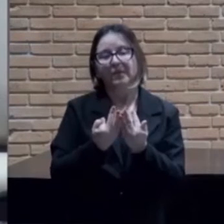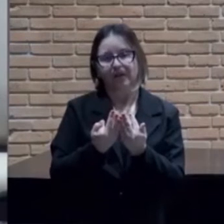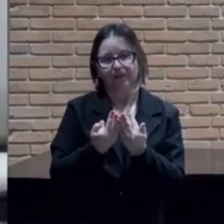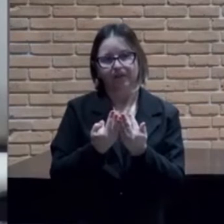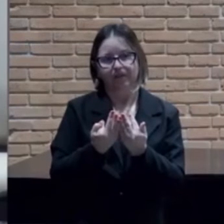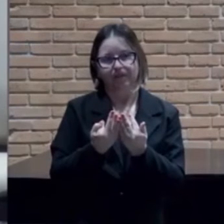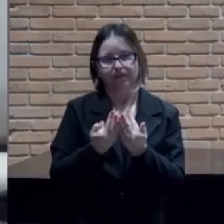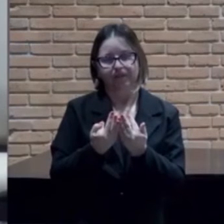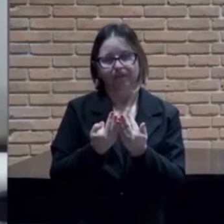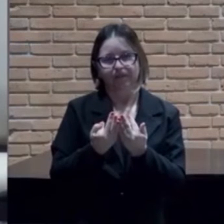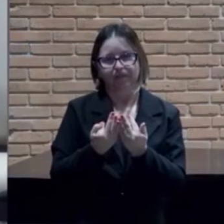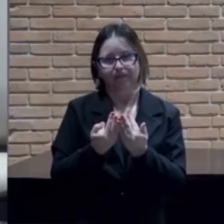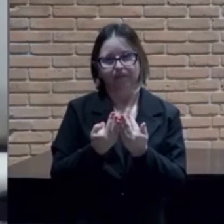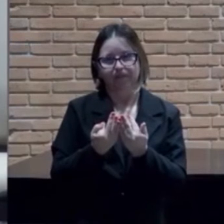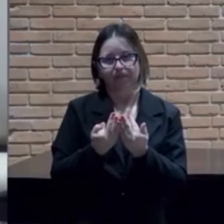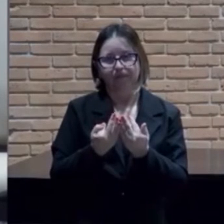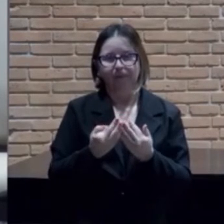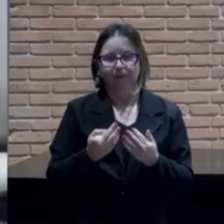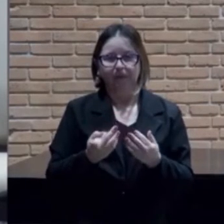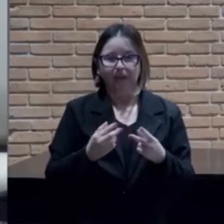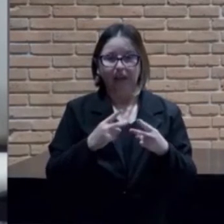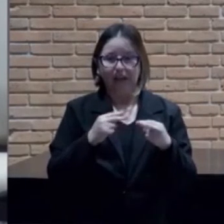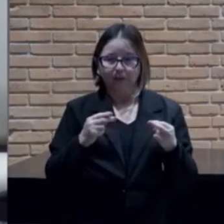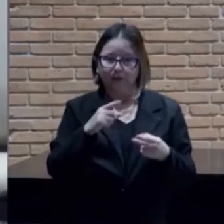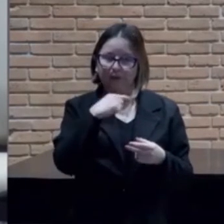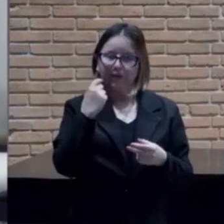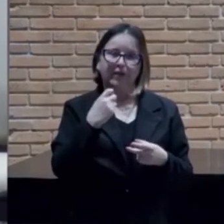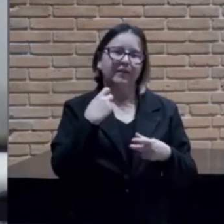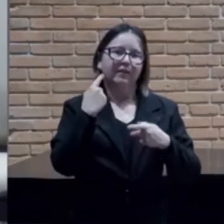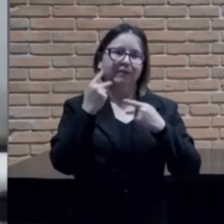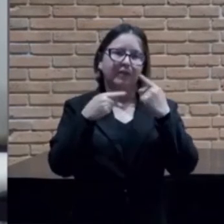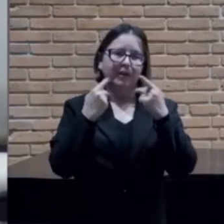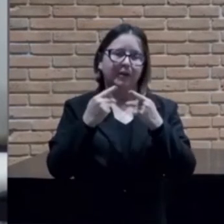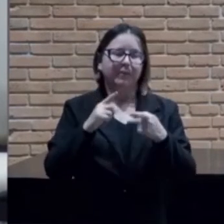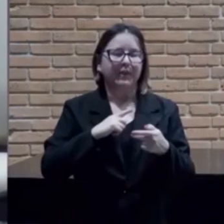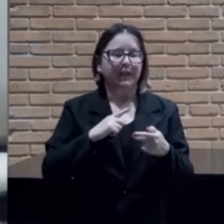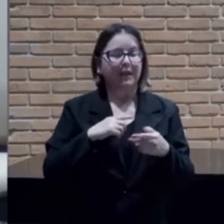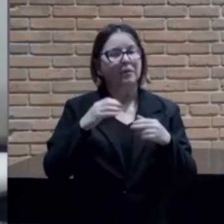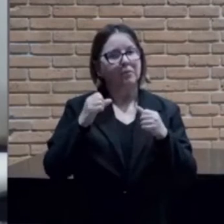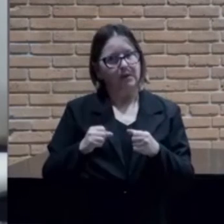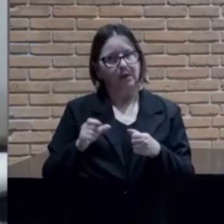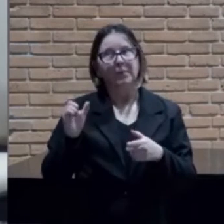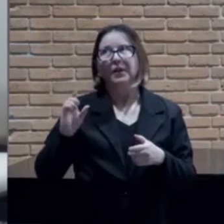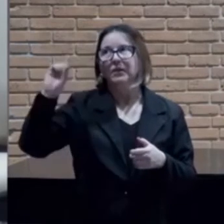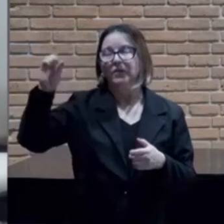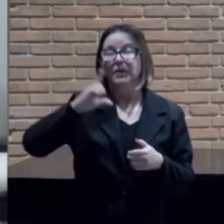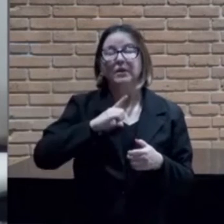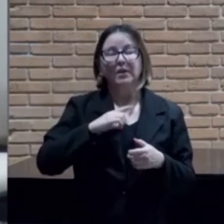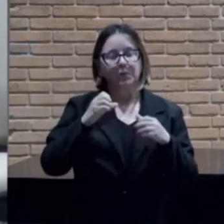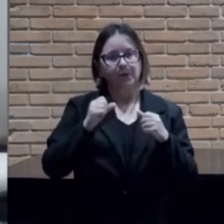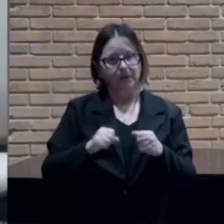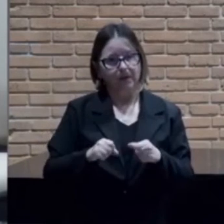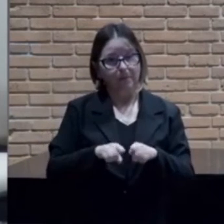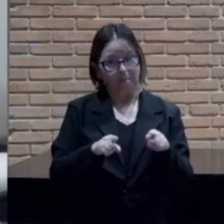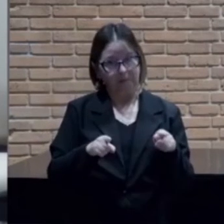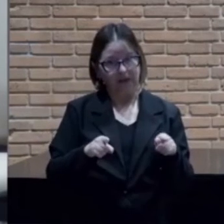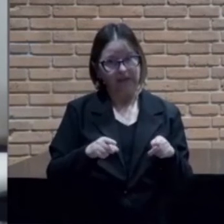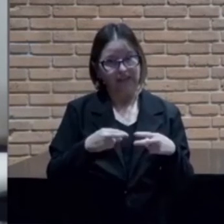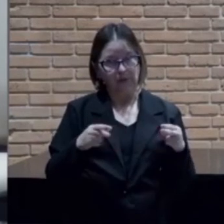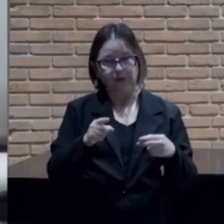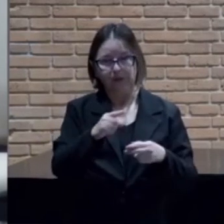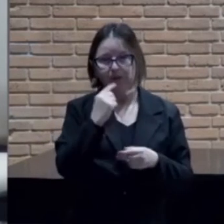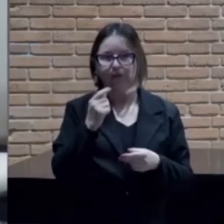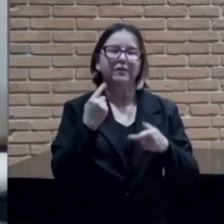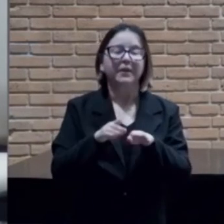o que a gente fala tem poder a palavra de Deus tem todo poder mas o que a gente fala também tem poder o que nós estamos falando aqui